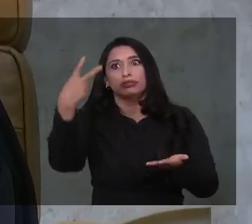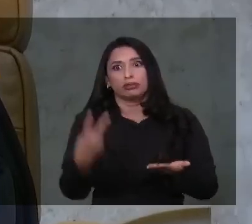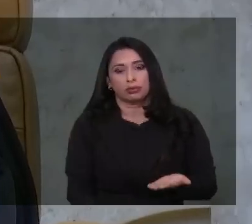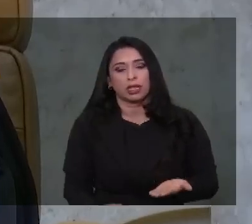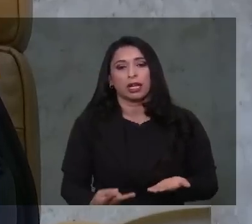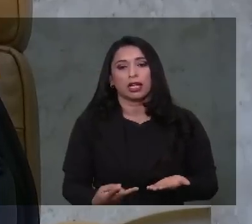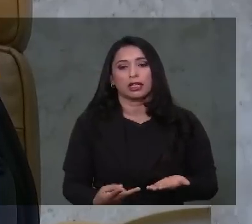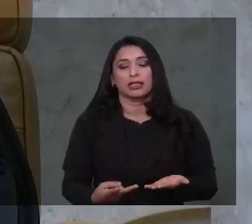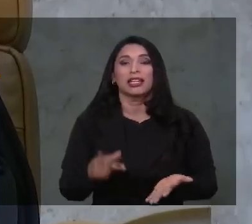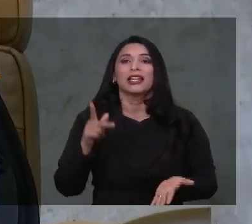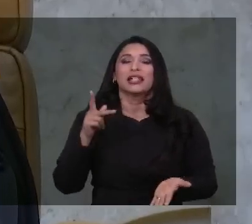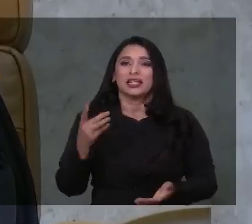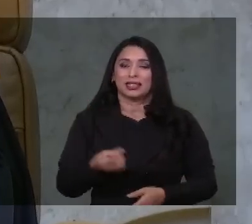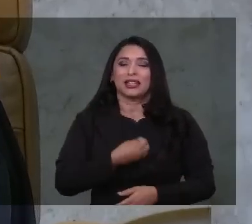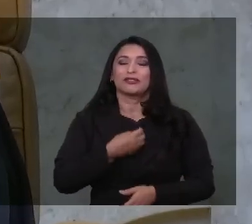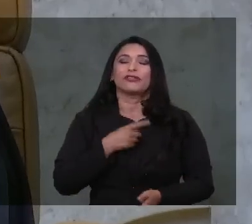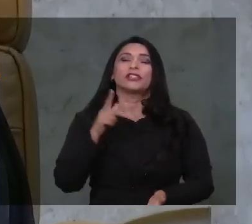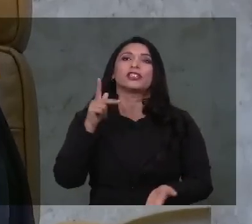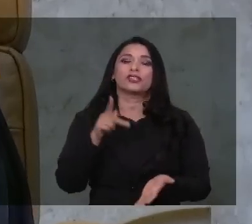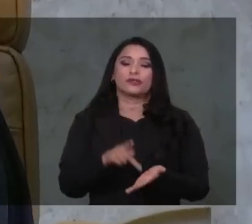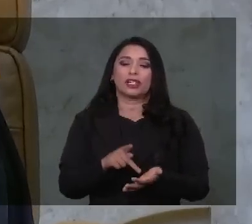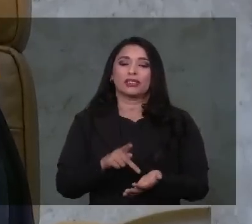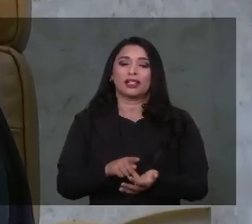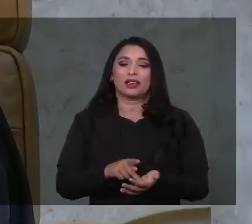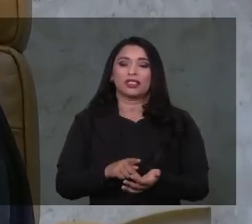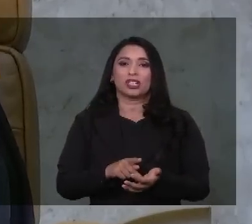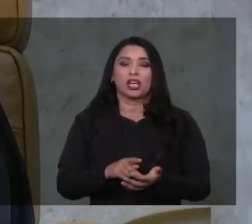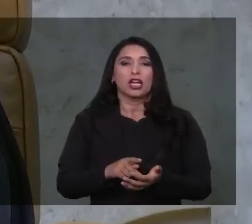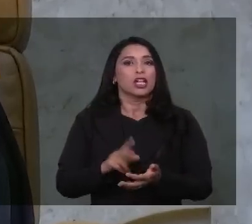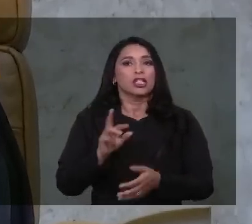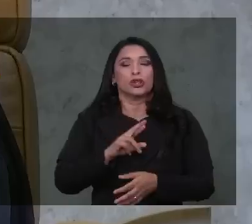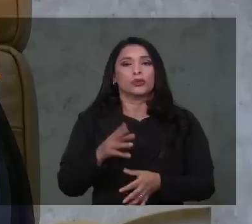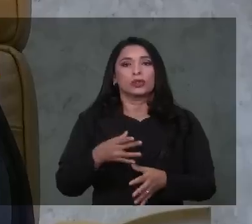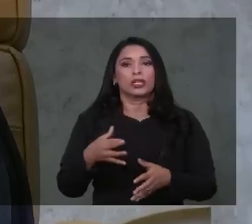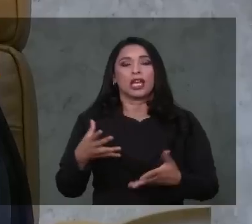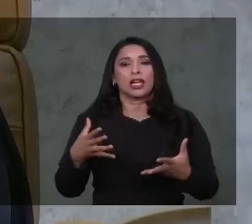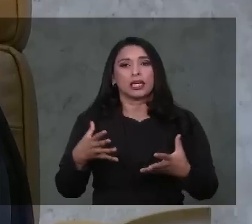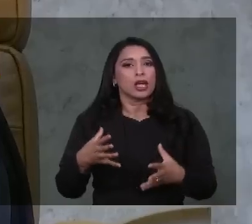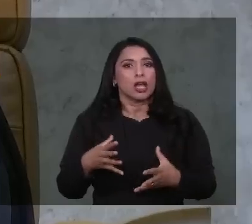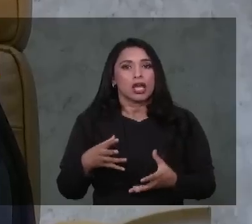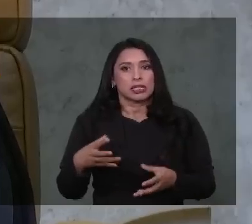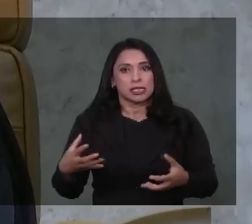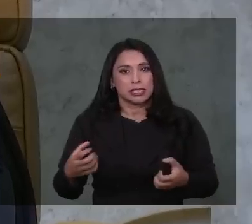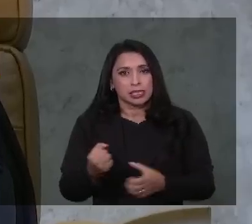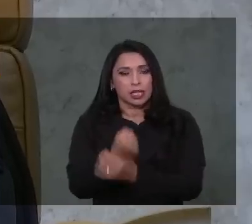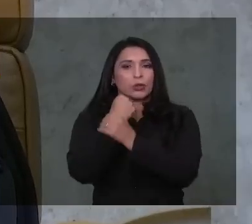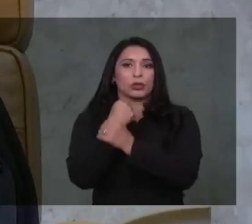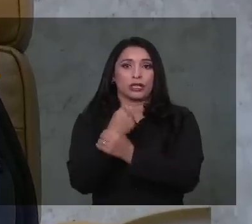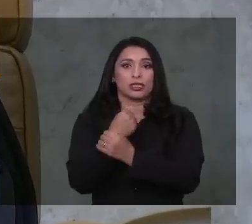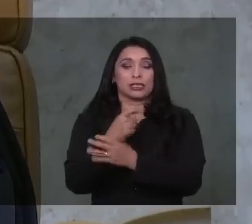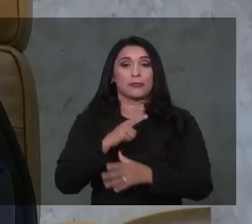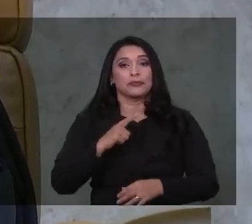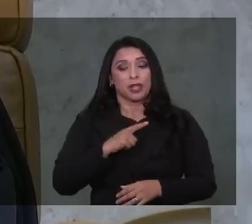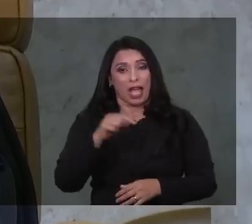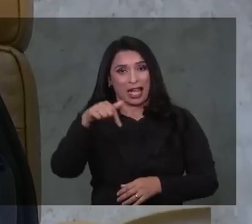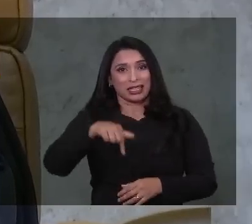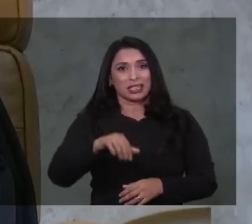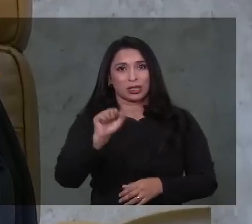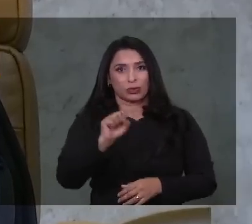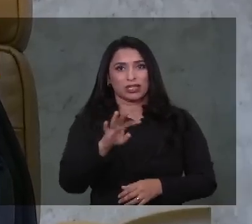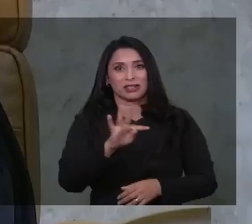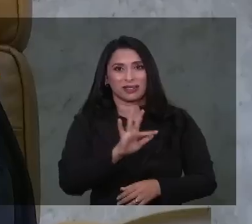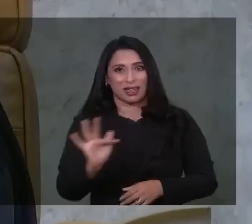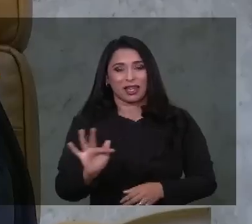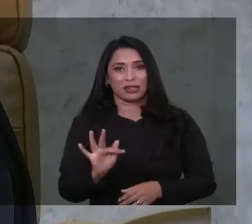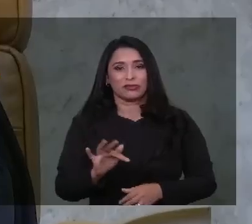na vida real, não tem rede. Pretendo atuar à frente do Supremo Tribunal Federal e do